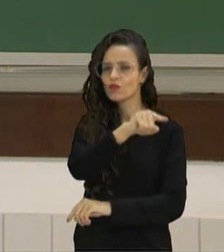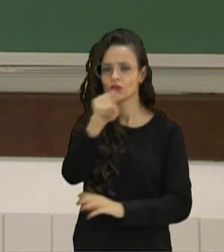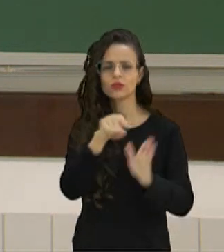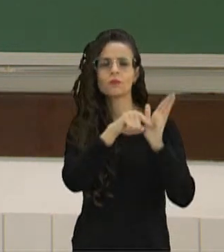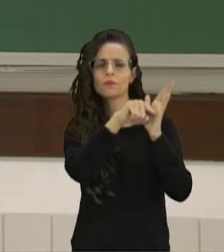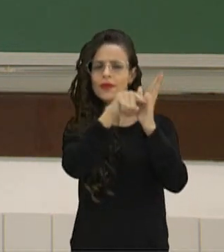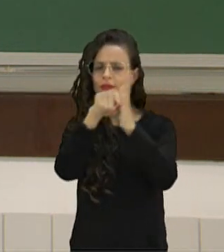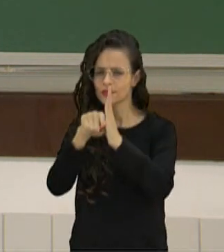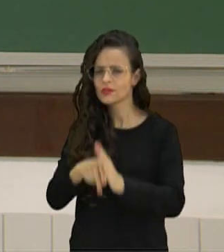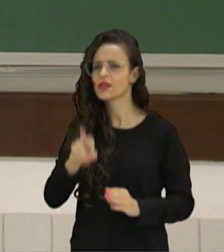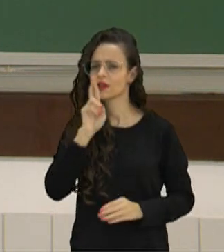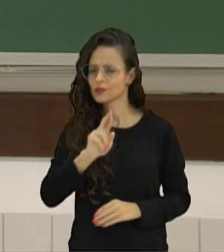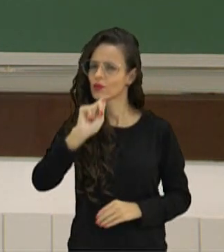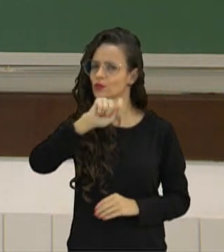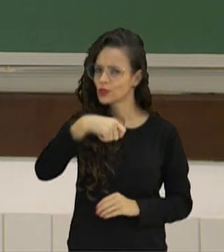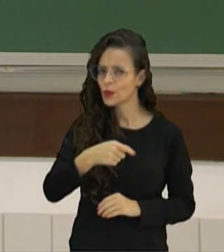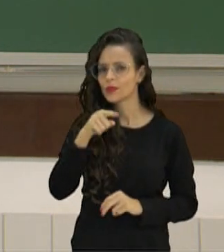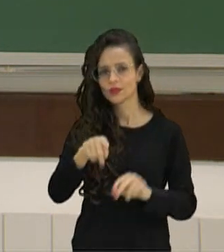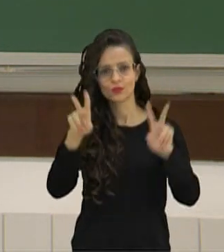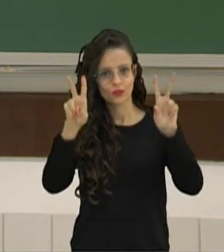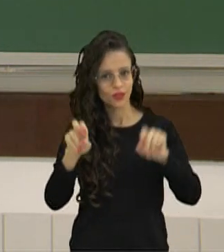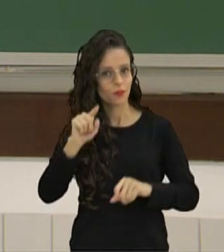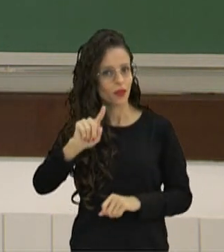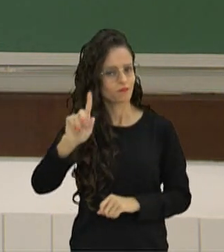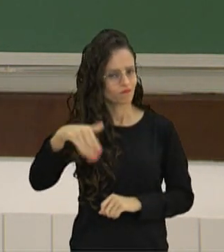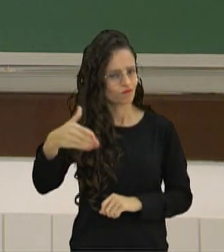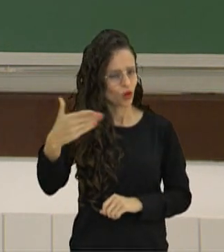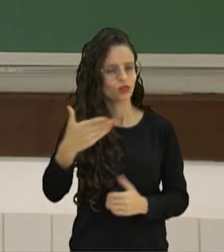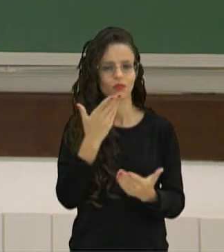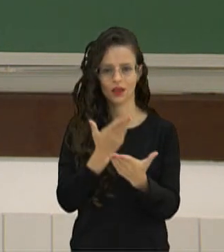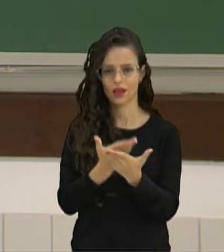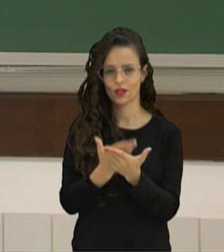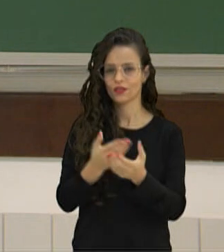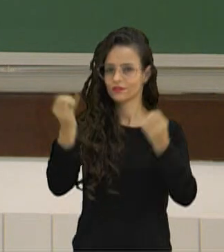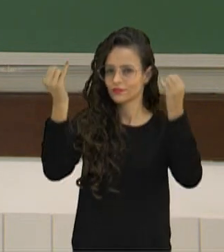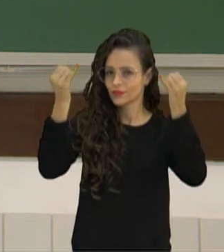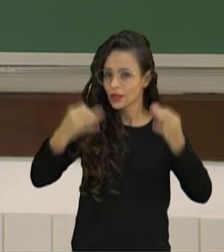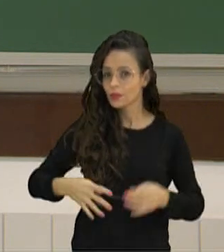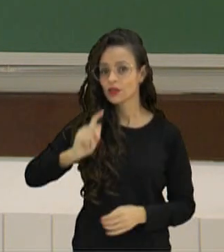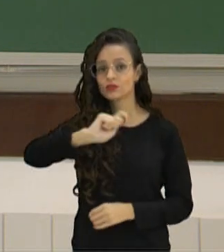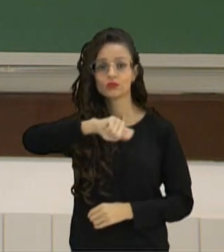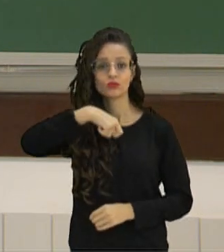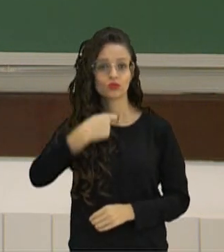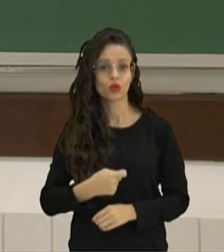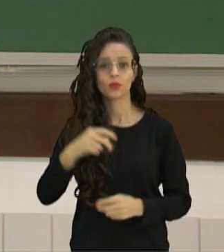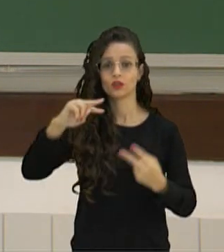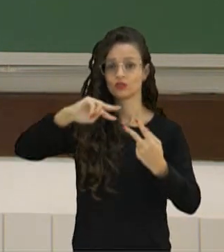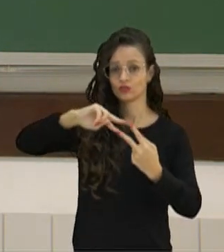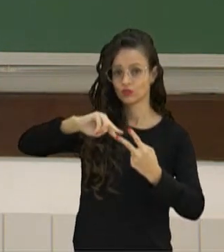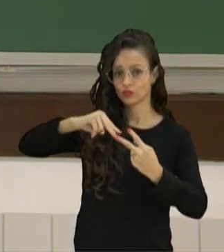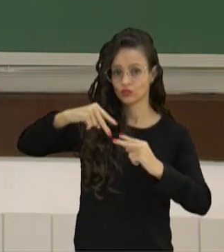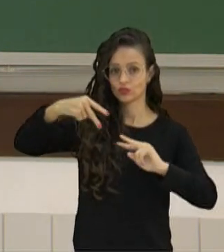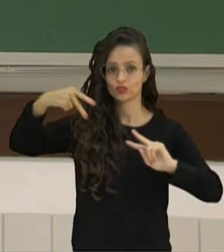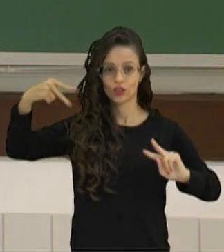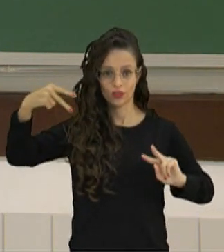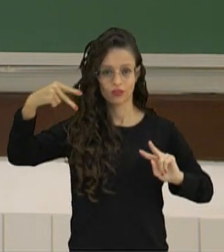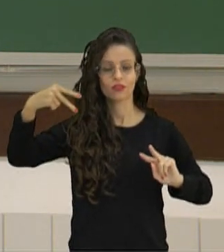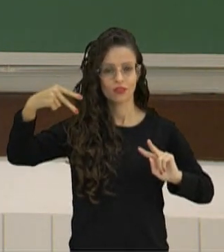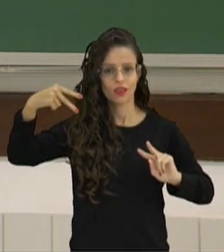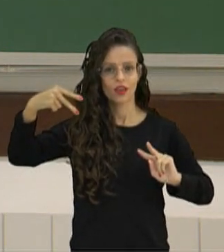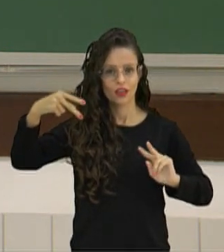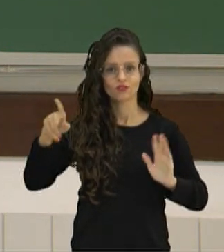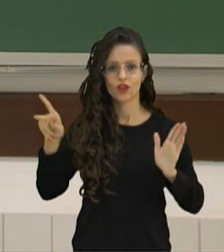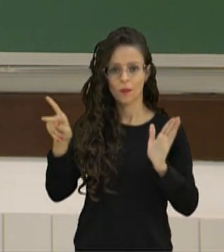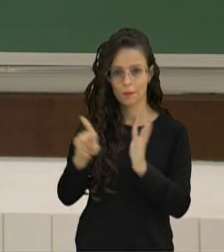procurarem respostas sobre isso. É isso que nós vamos tratar nas próximas aulas, quando nós começarmos a falar sobre a genética, né, a genética